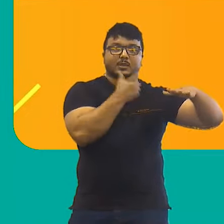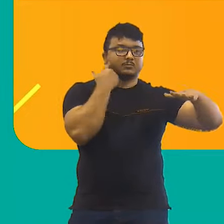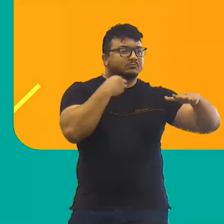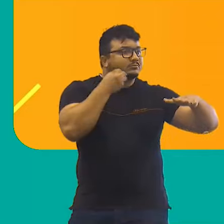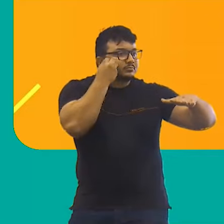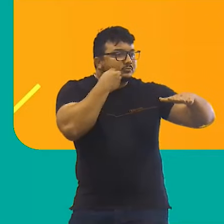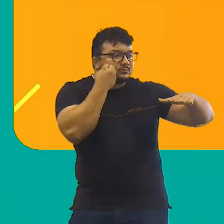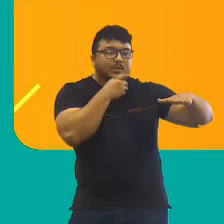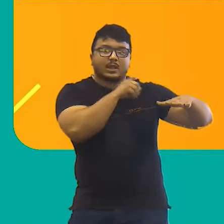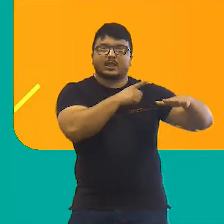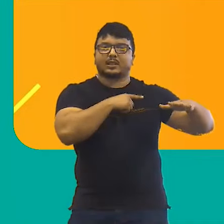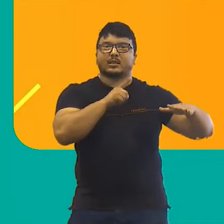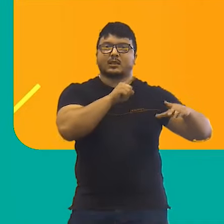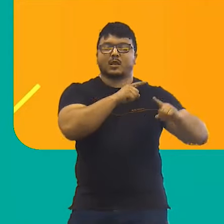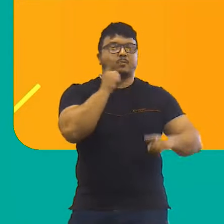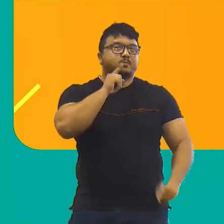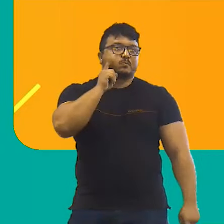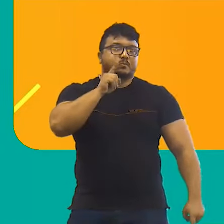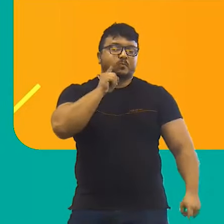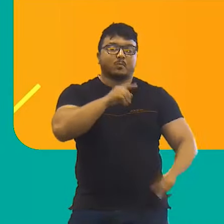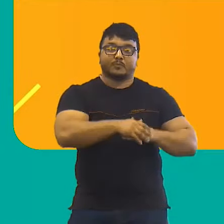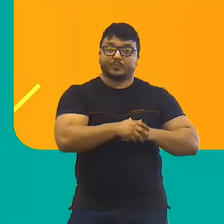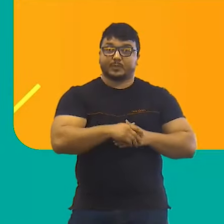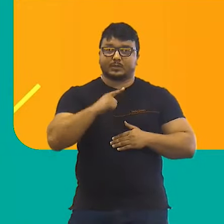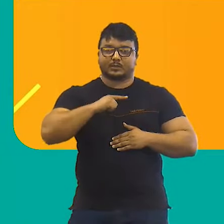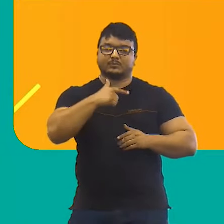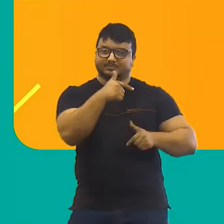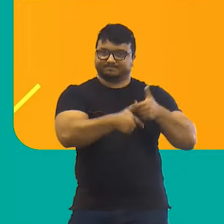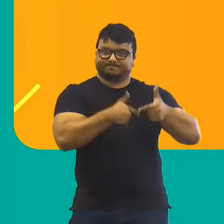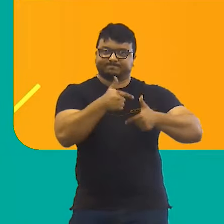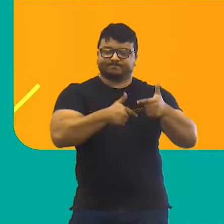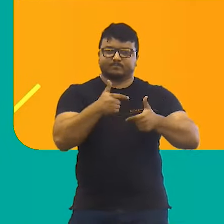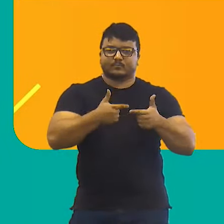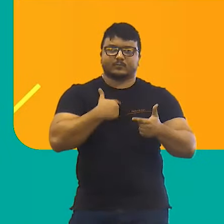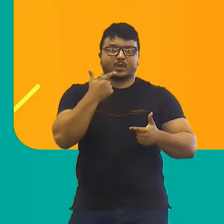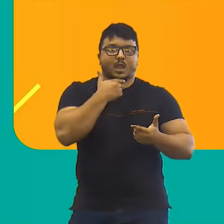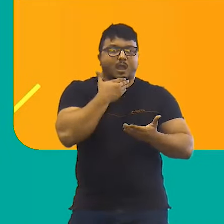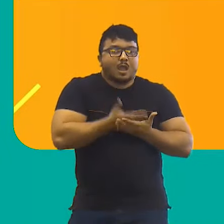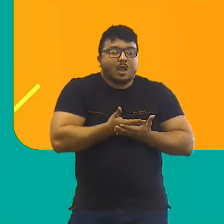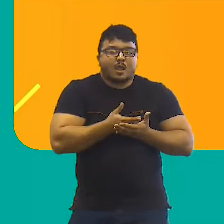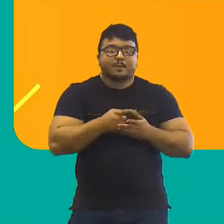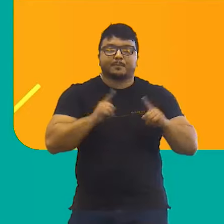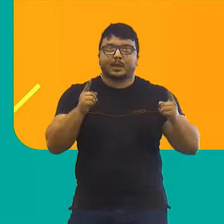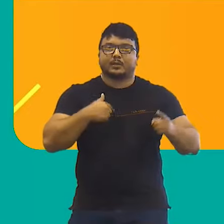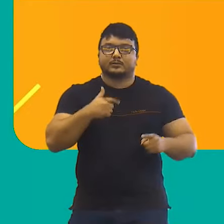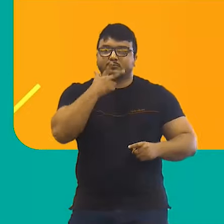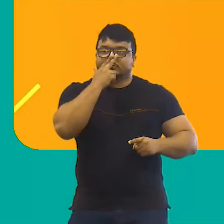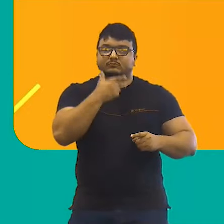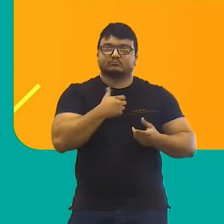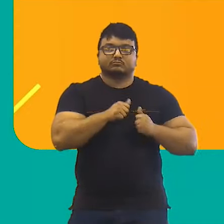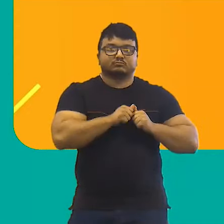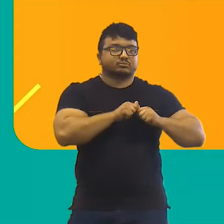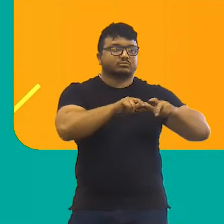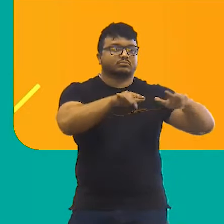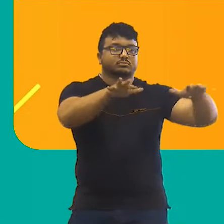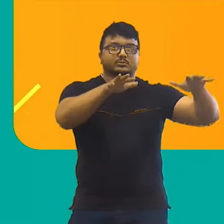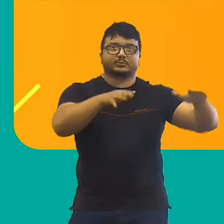em Colorado Springs. O trabalho de Tesla era impressionante, mas não gerou